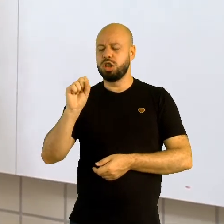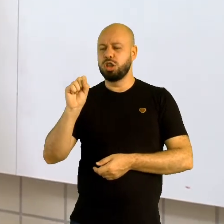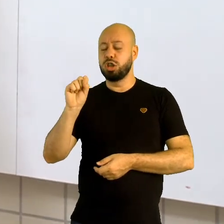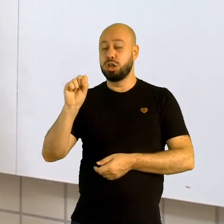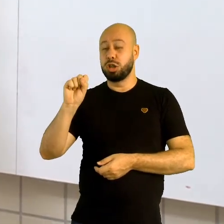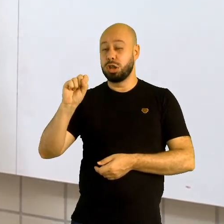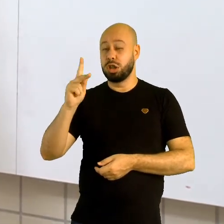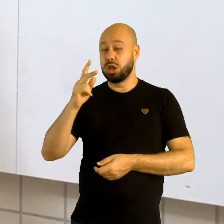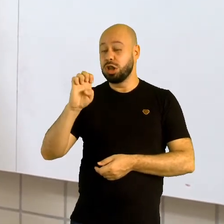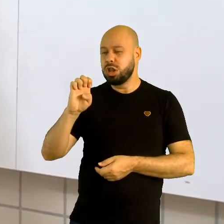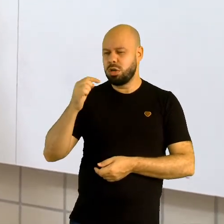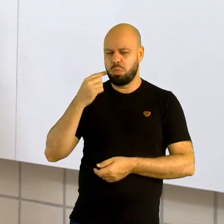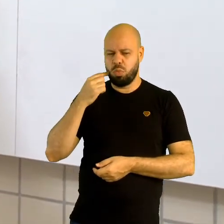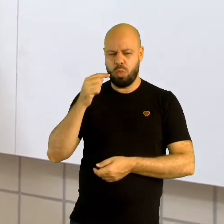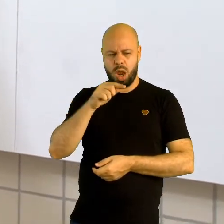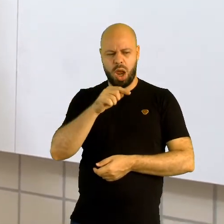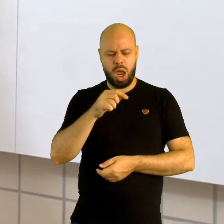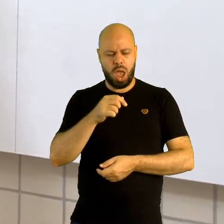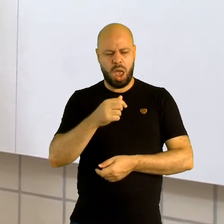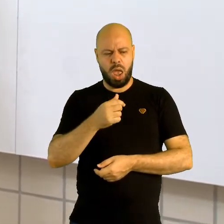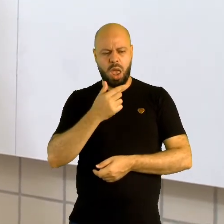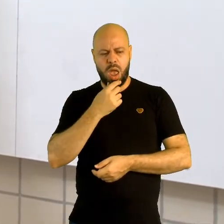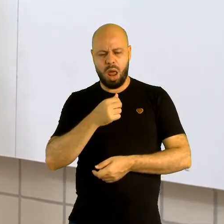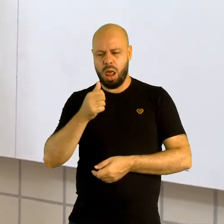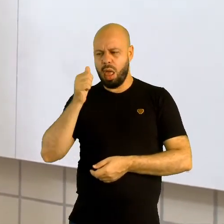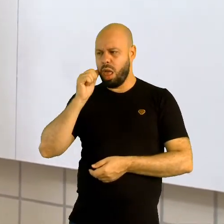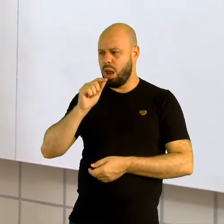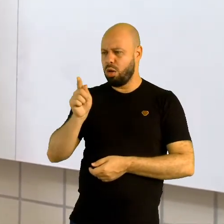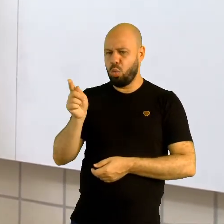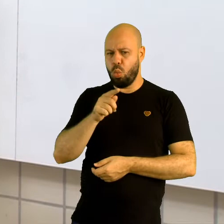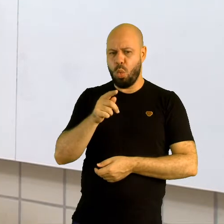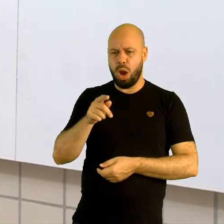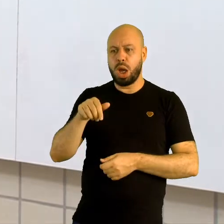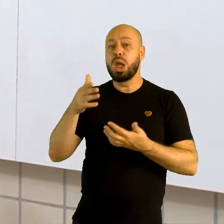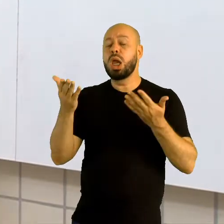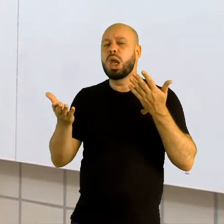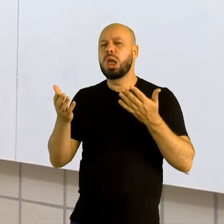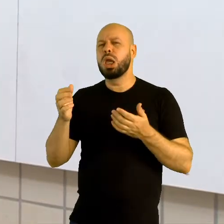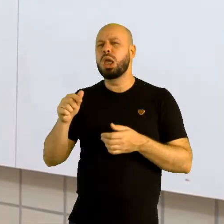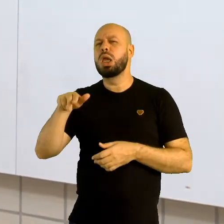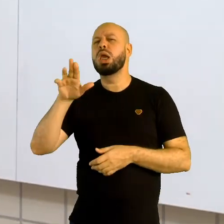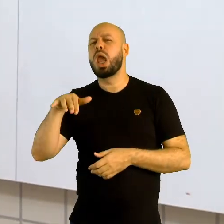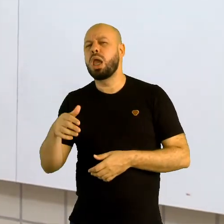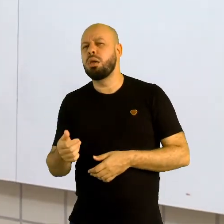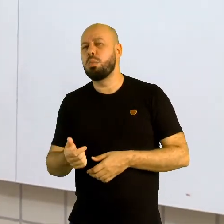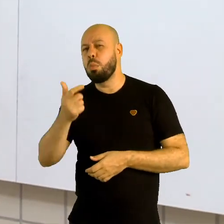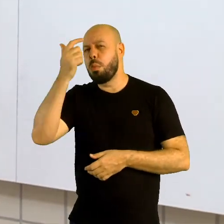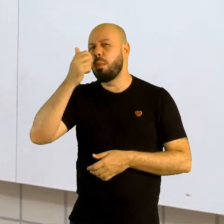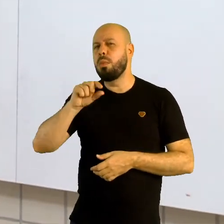Alright? Who are you? Quem é você? For example,